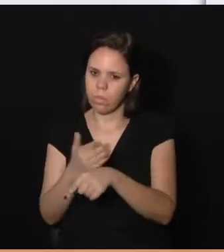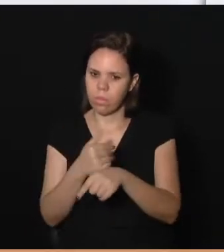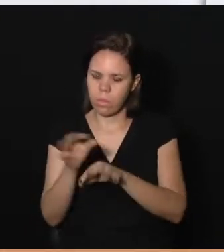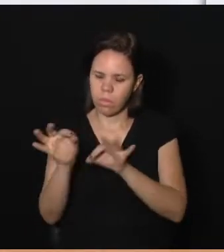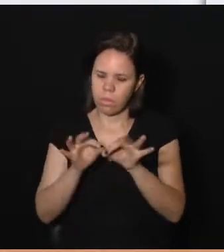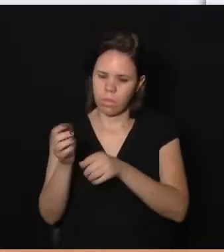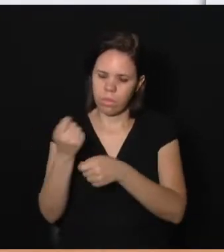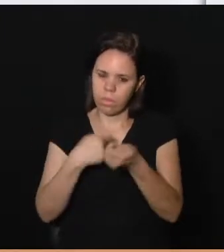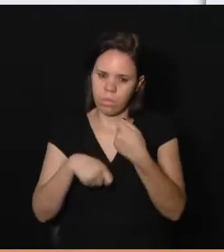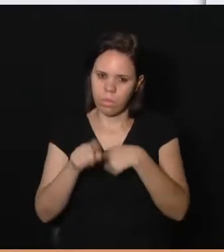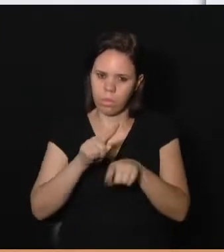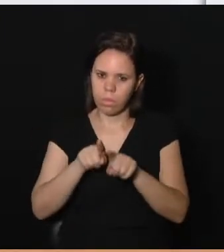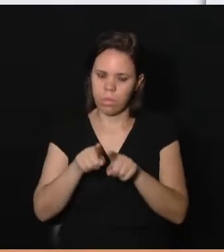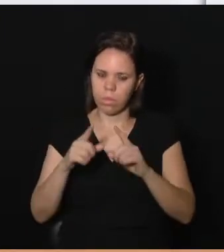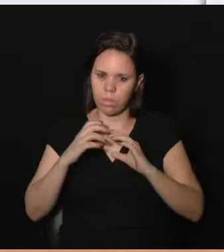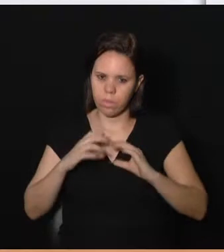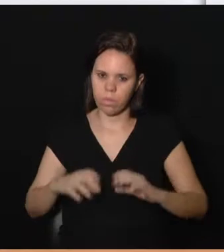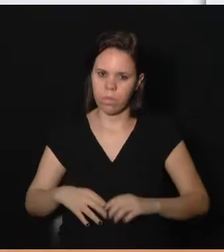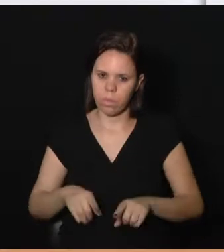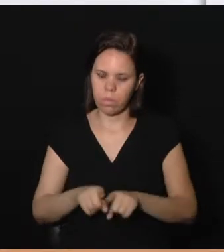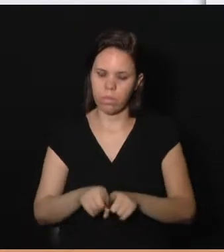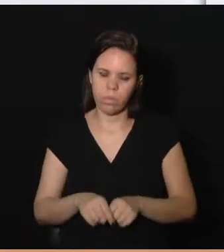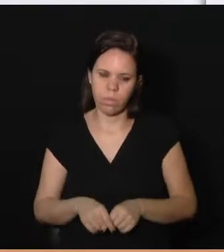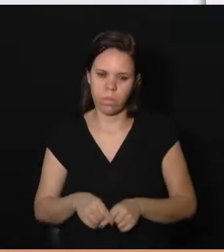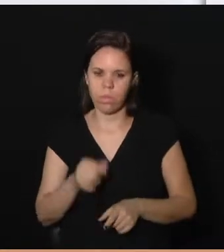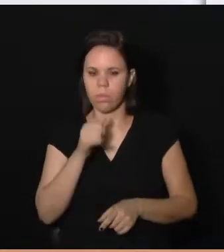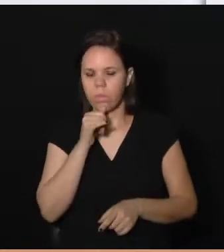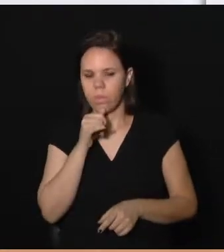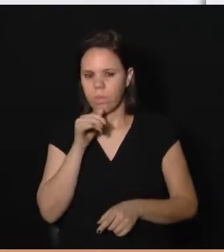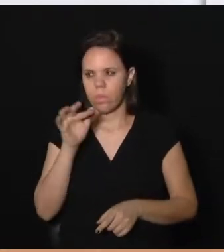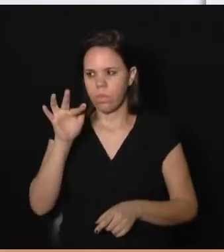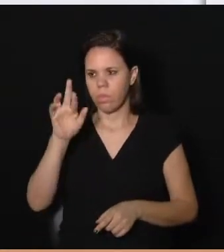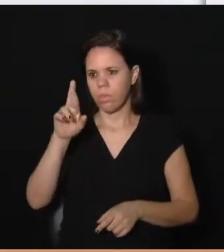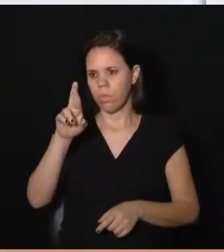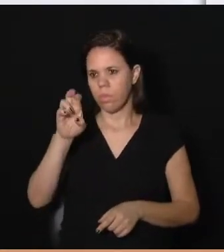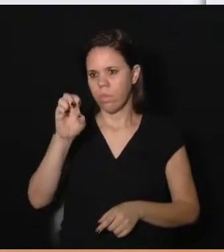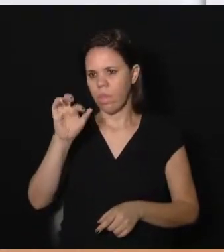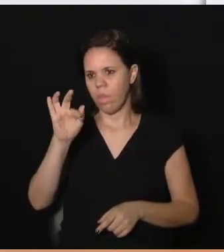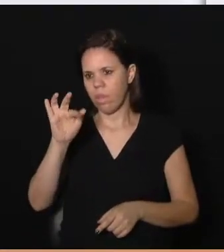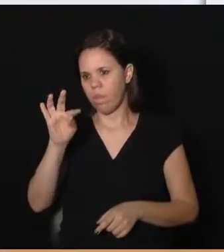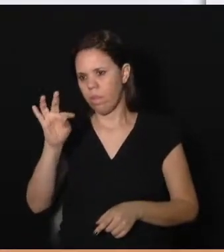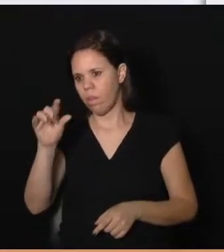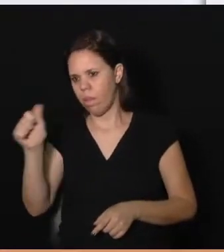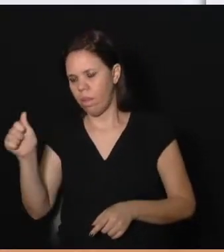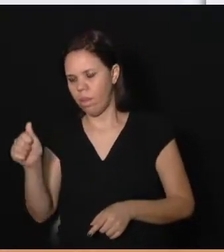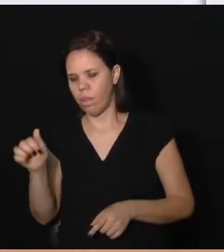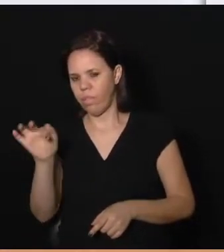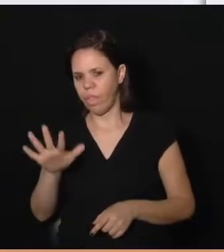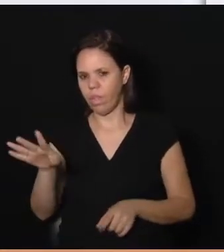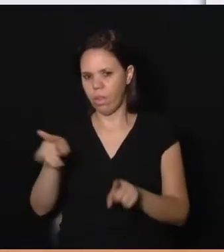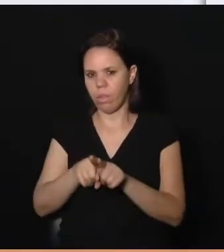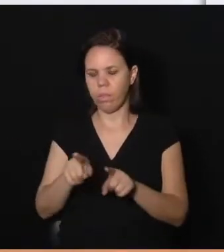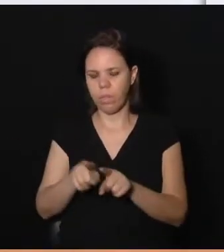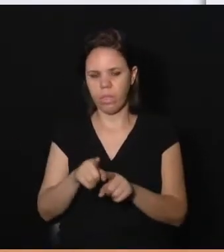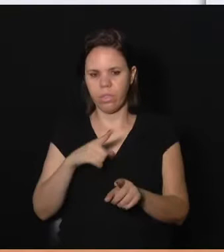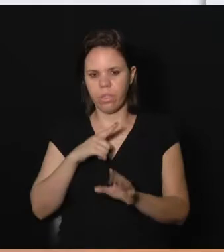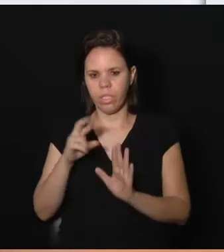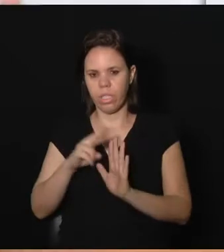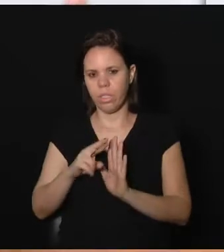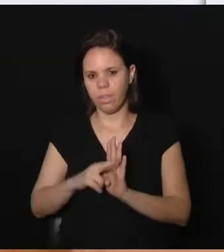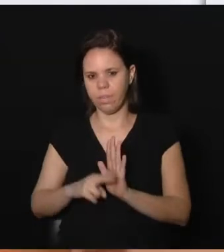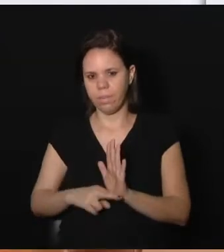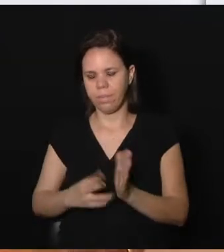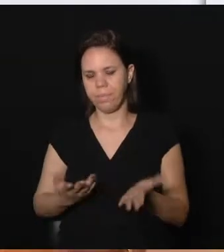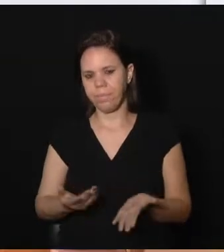Então, comportamentos por exemplo, da Receita Federal, com a publicação de instrução normativa que descia a toque de